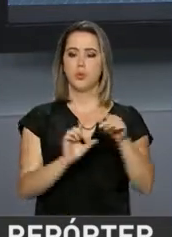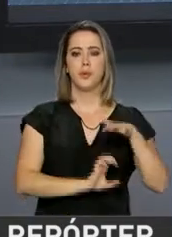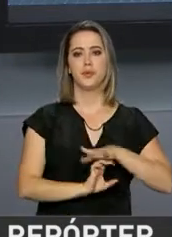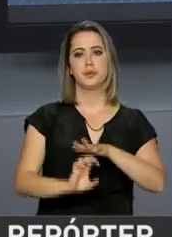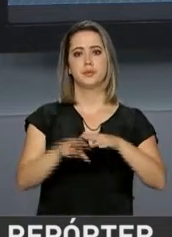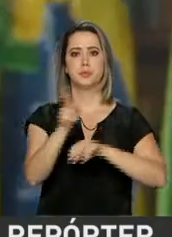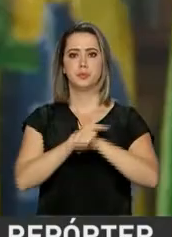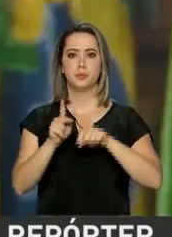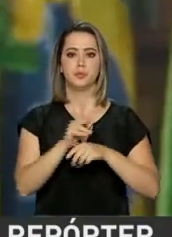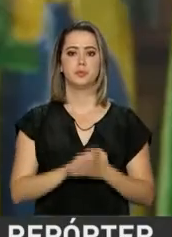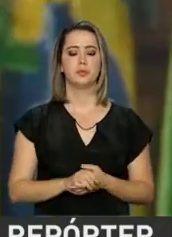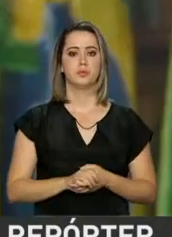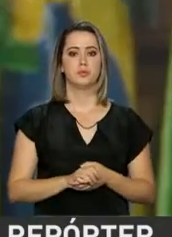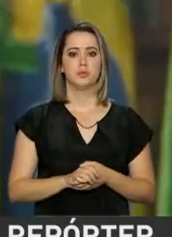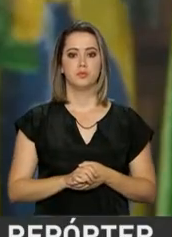país